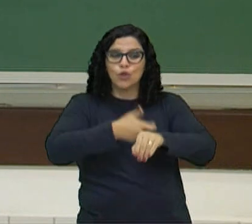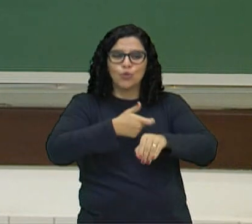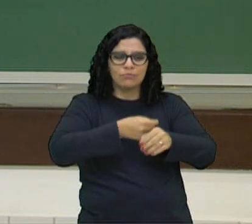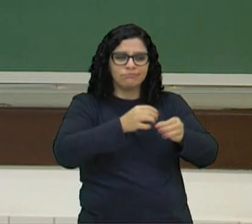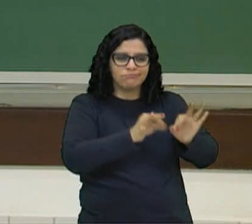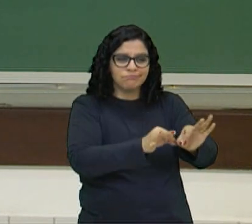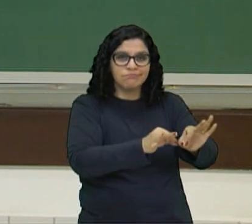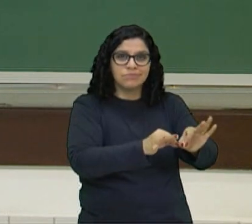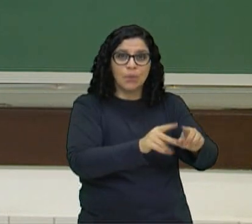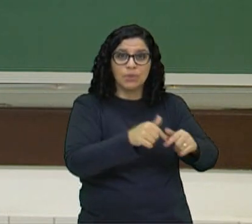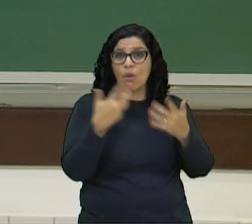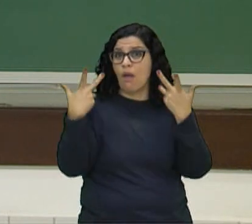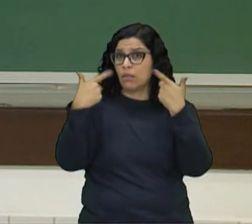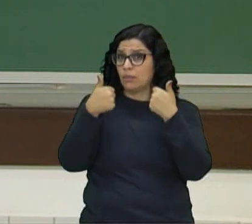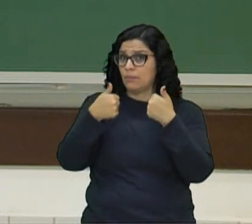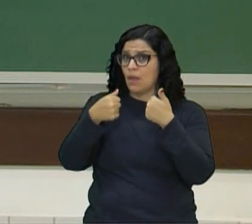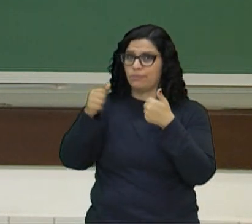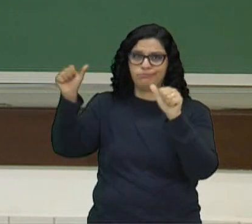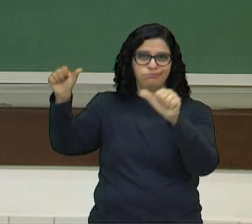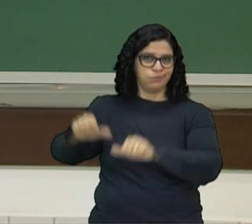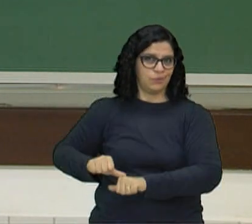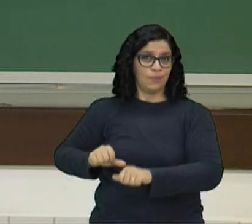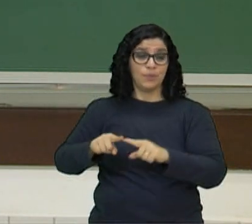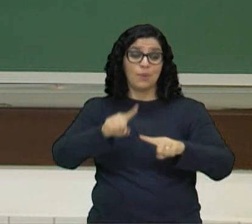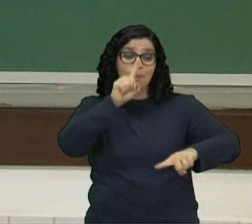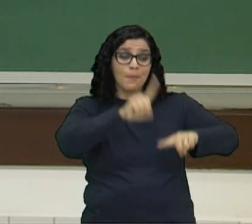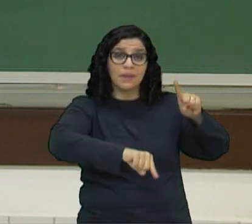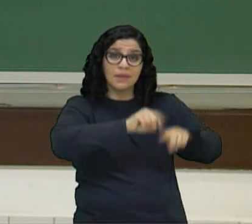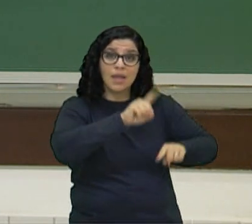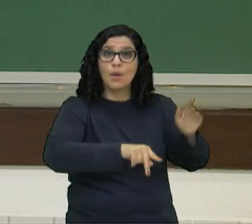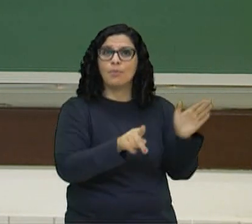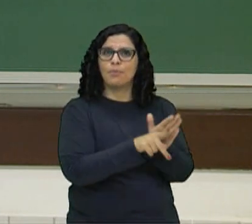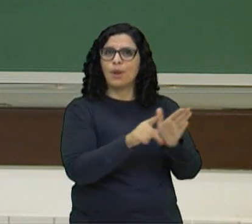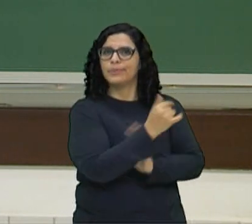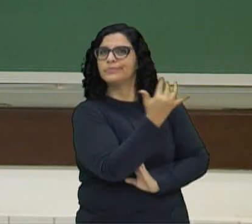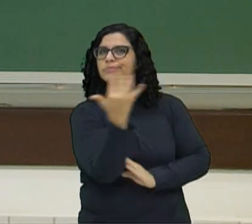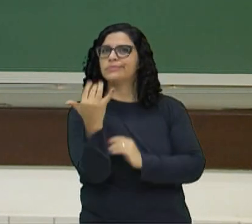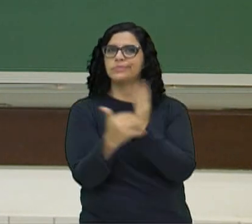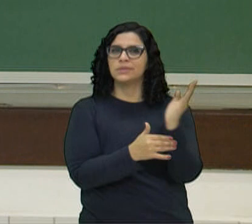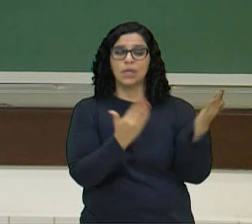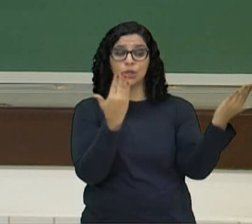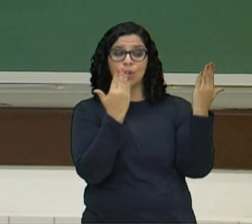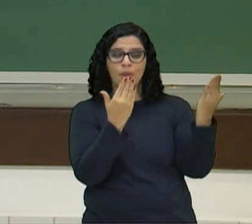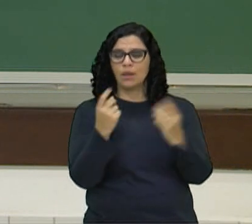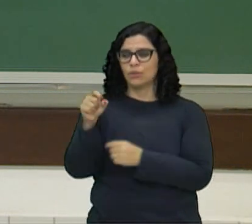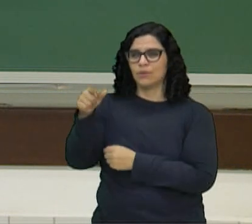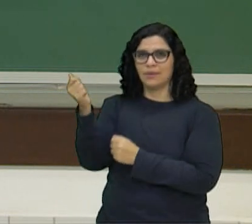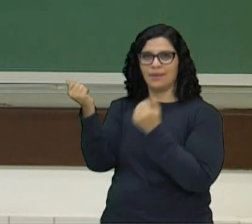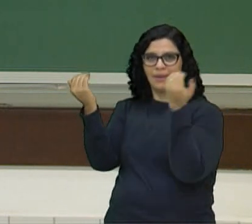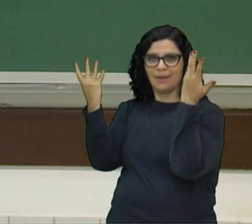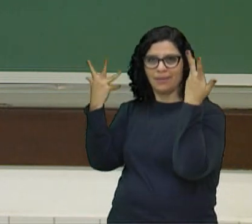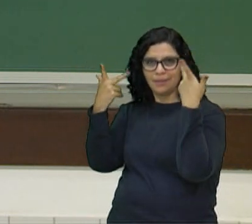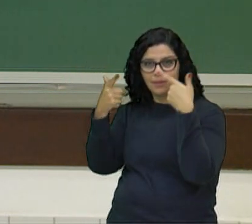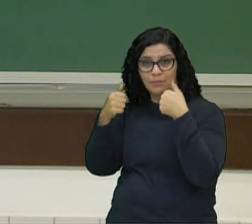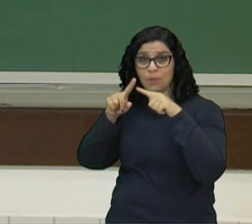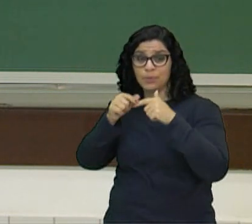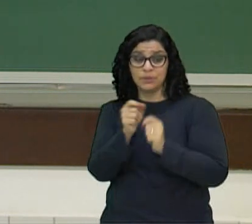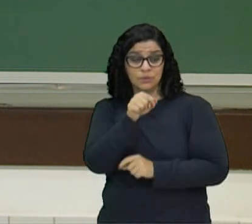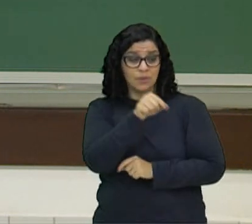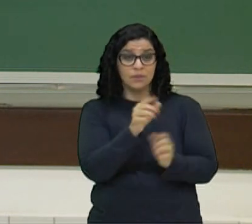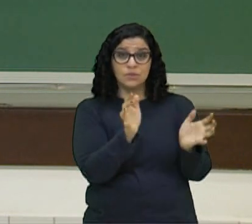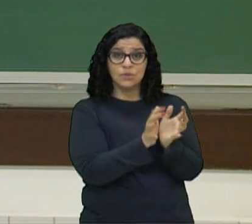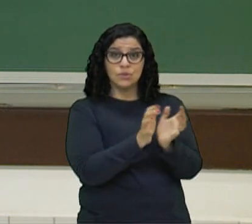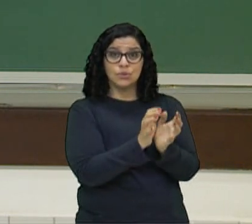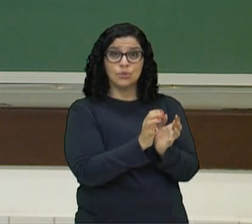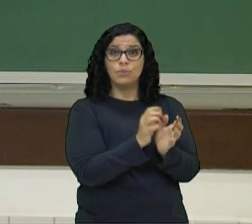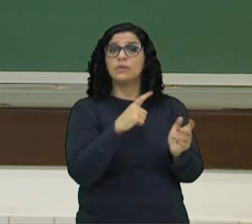do que animais. Então a gente tem muito material fóssil de planta quando está comparado aos animais. E as plantas também elas